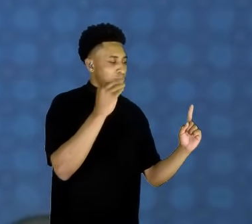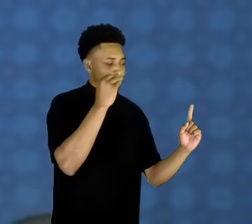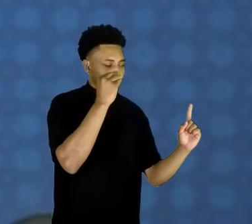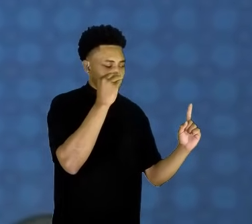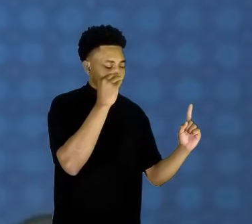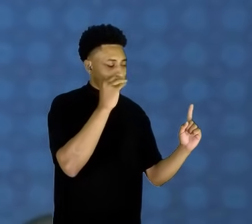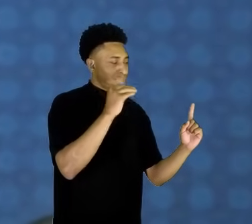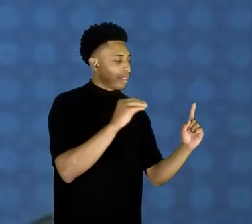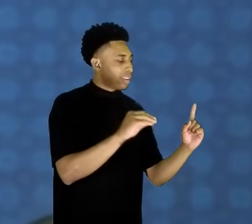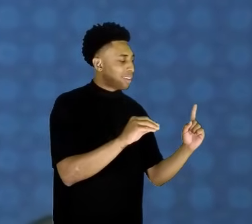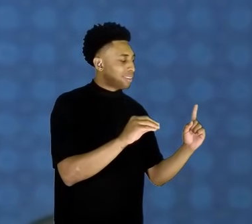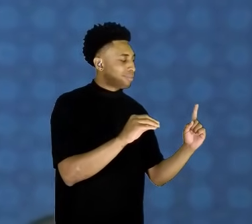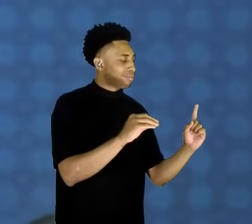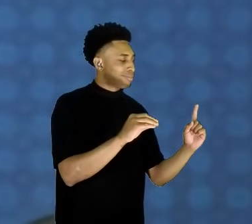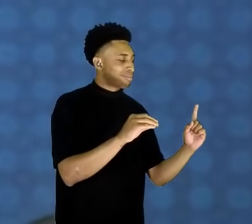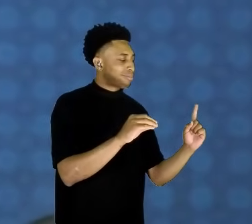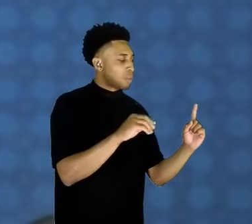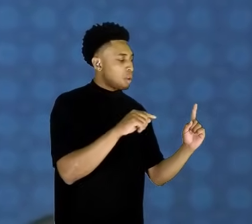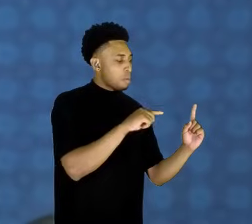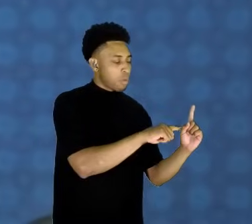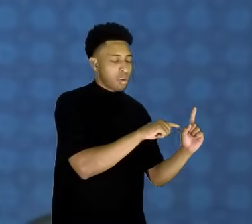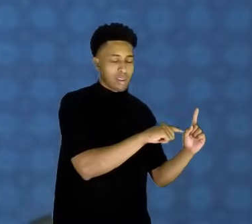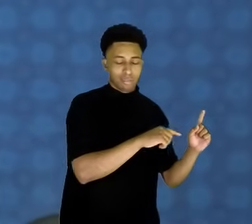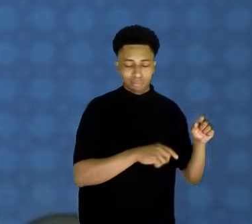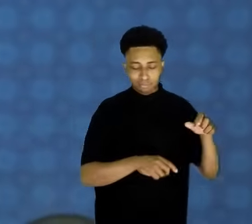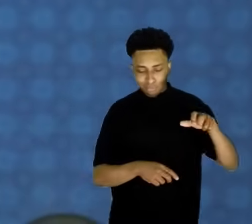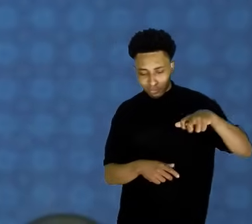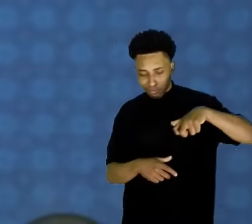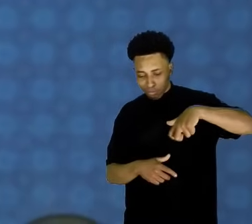Jesus olha para ela e diz: eu não vou te dar.